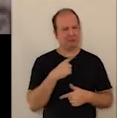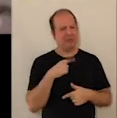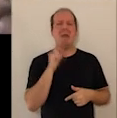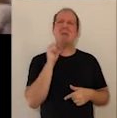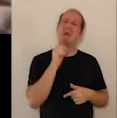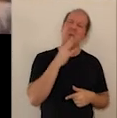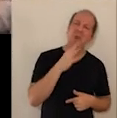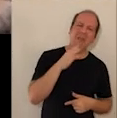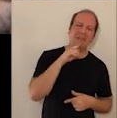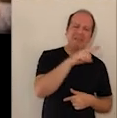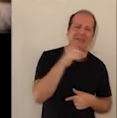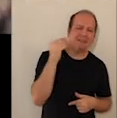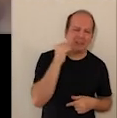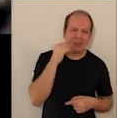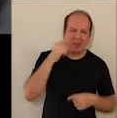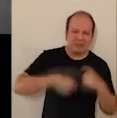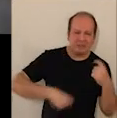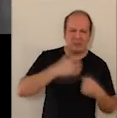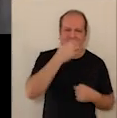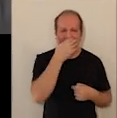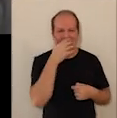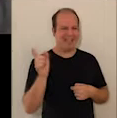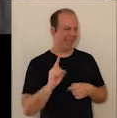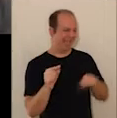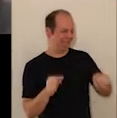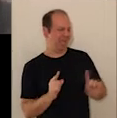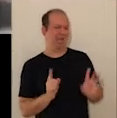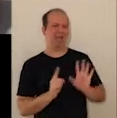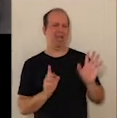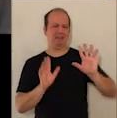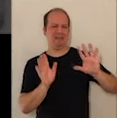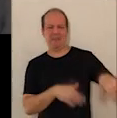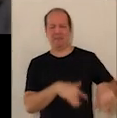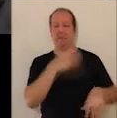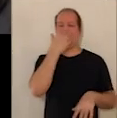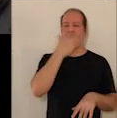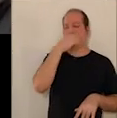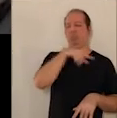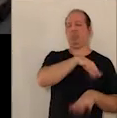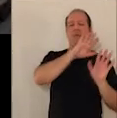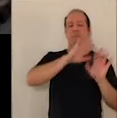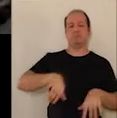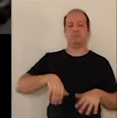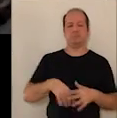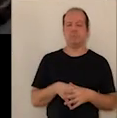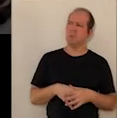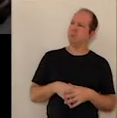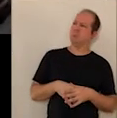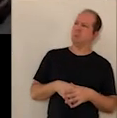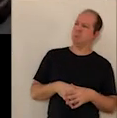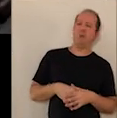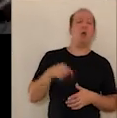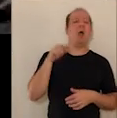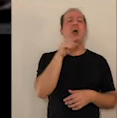essa mulher que ele tentou estuprar? Não, claro que não. Isso daí pula de cama em cama. Essa aqui, por vir no